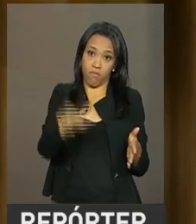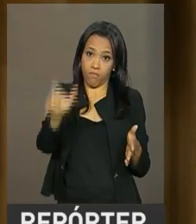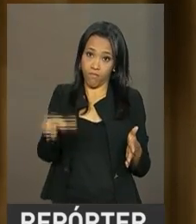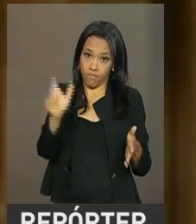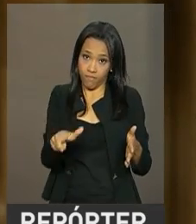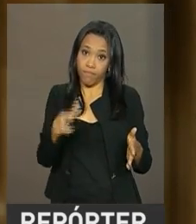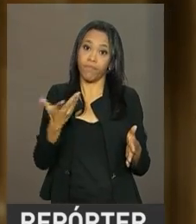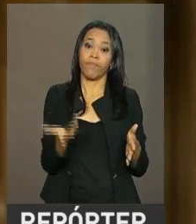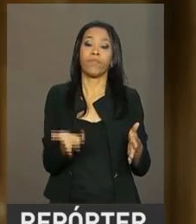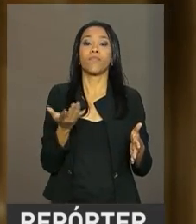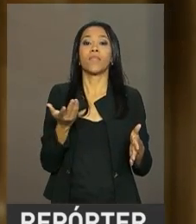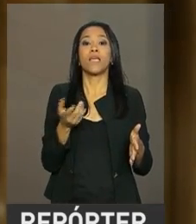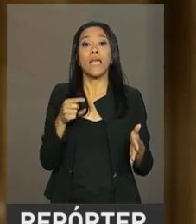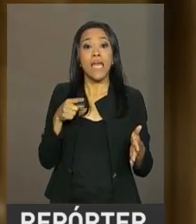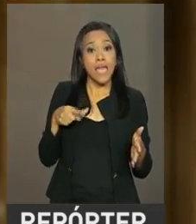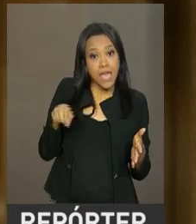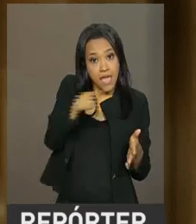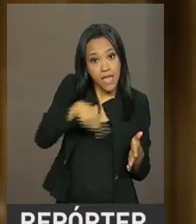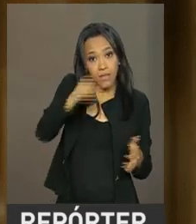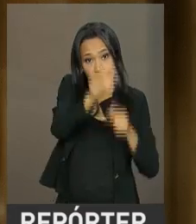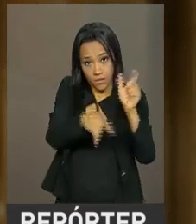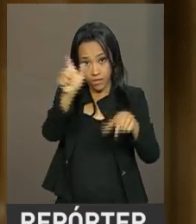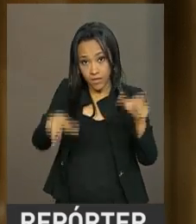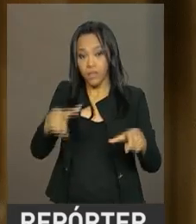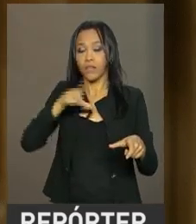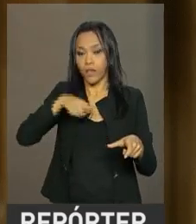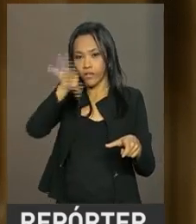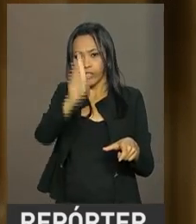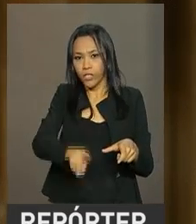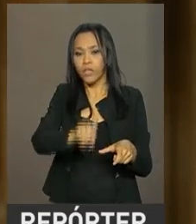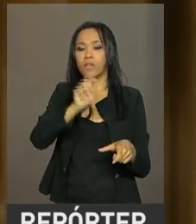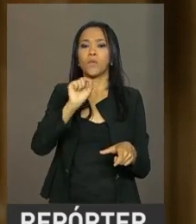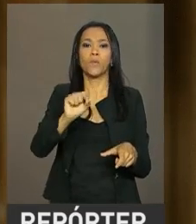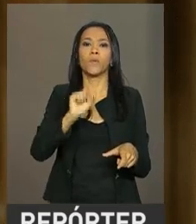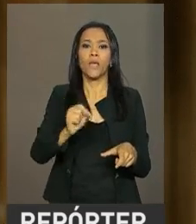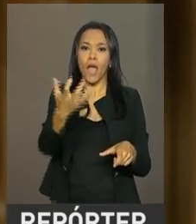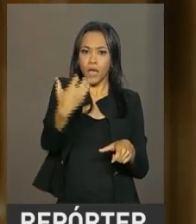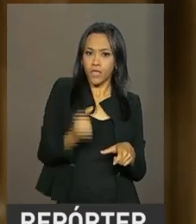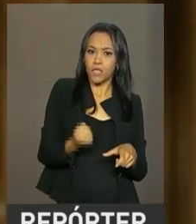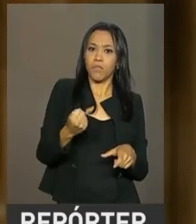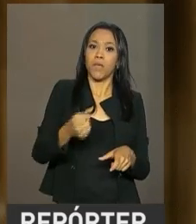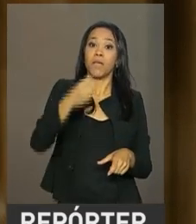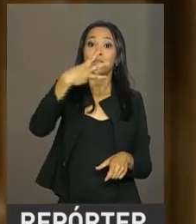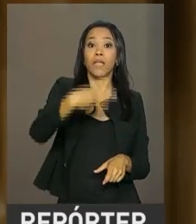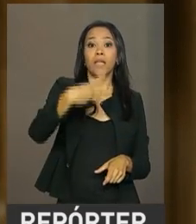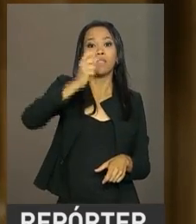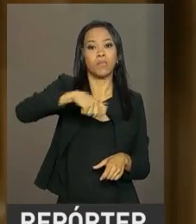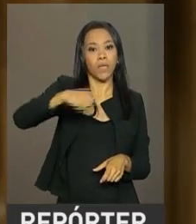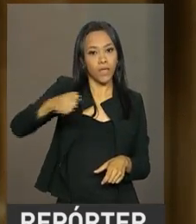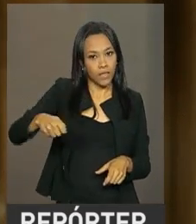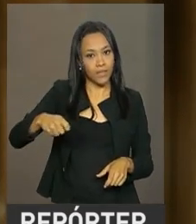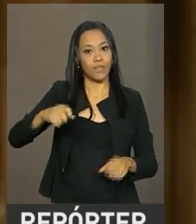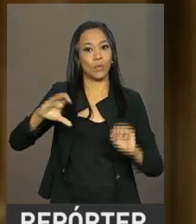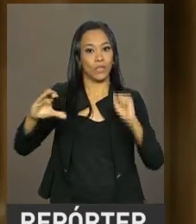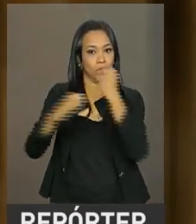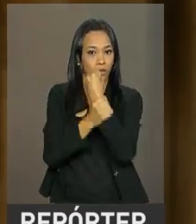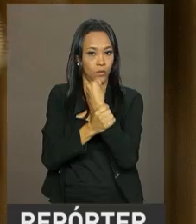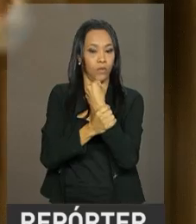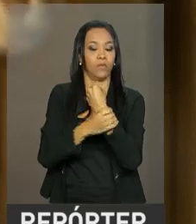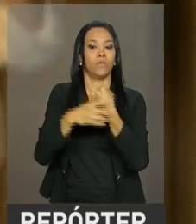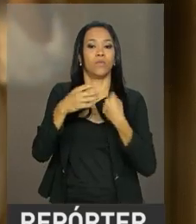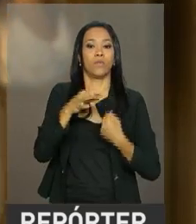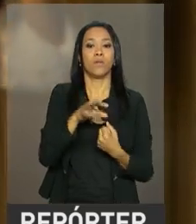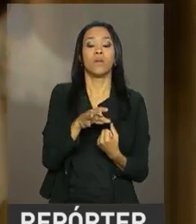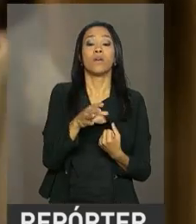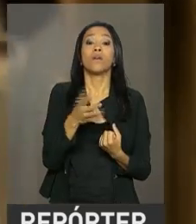e e esses trabalhadores além de terem direito a resgatar a receber 3 meses de seguro e desemprego eles também são